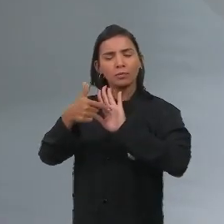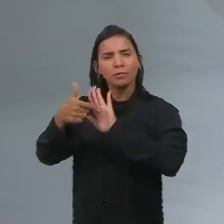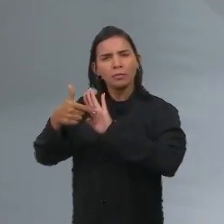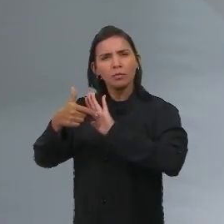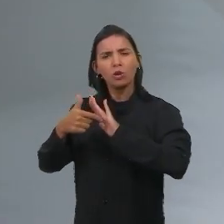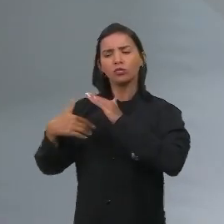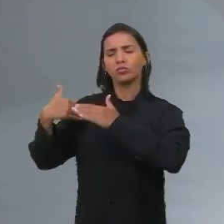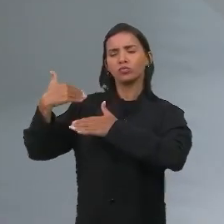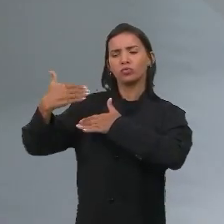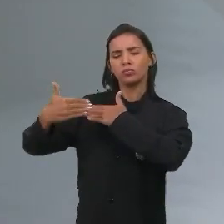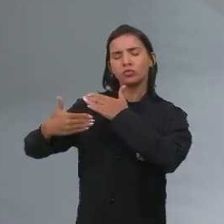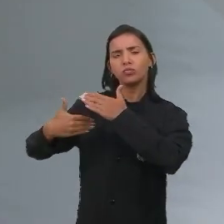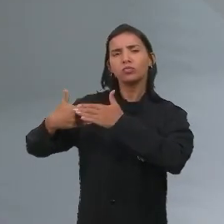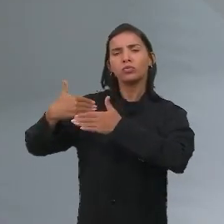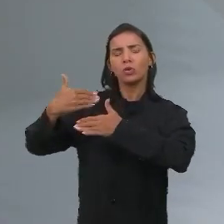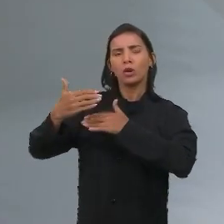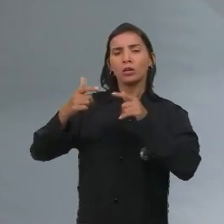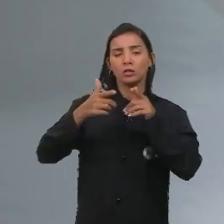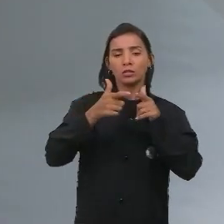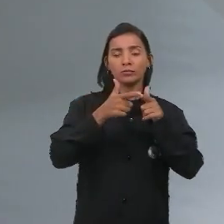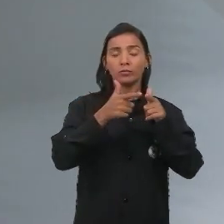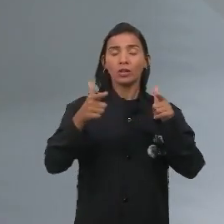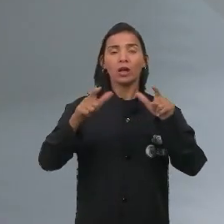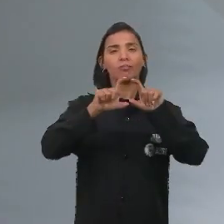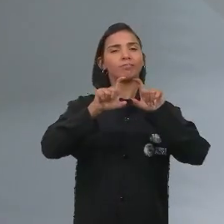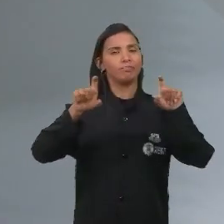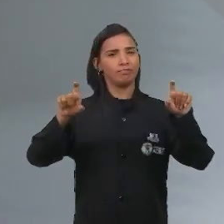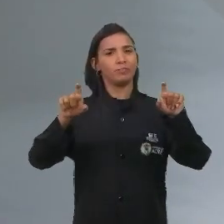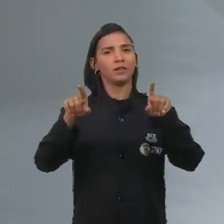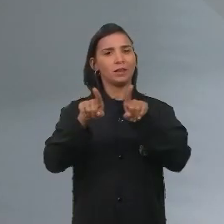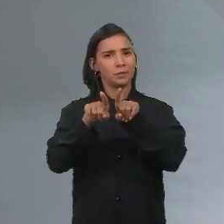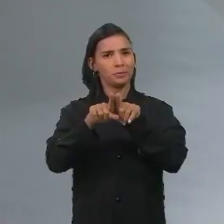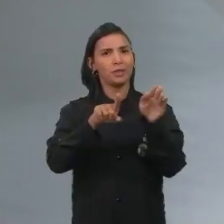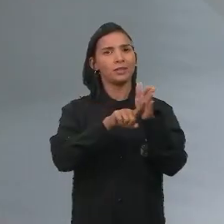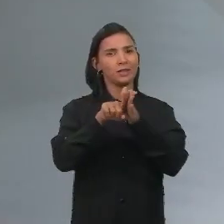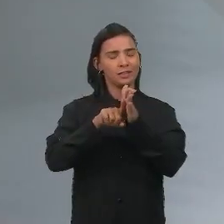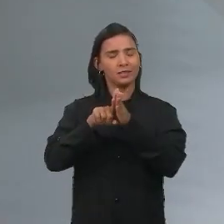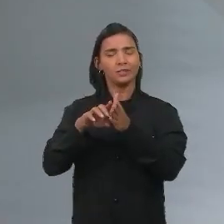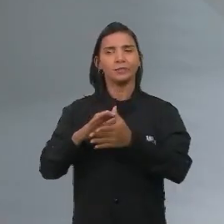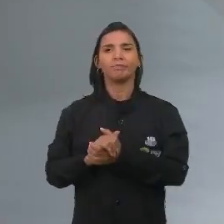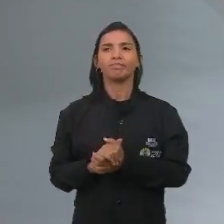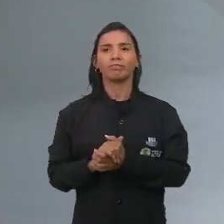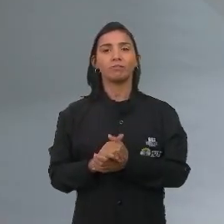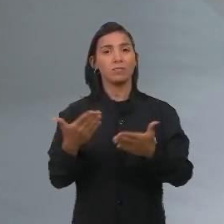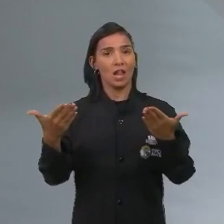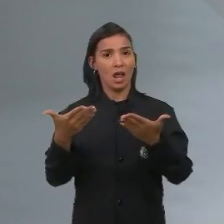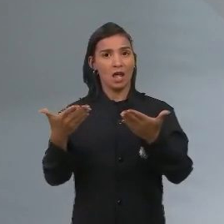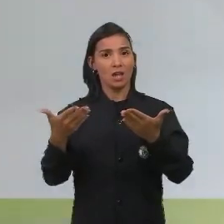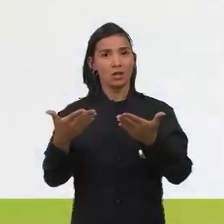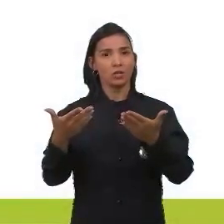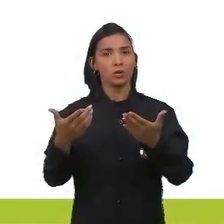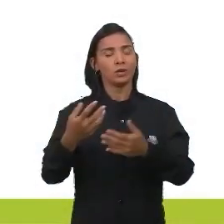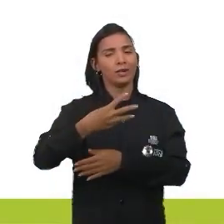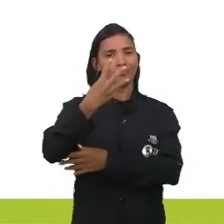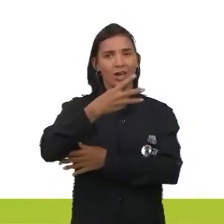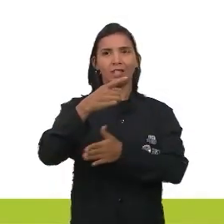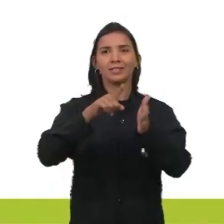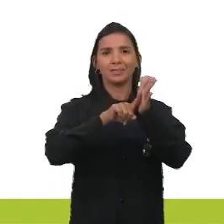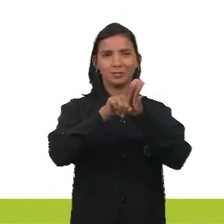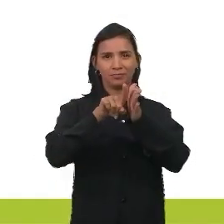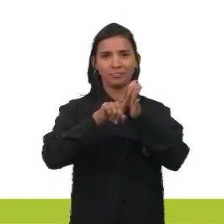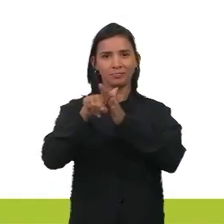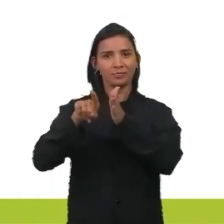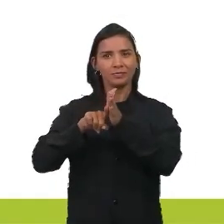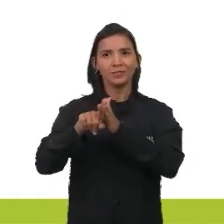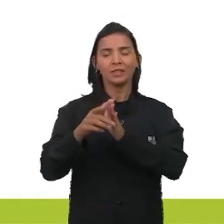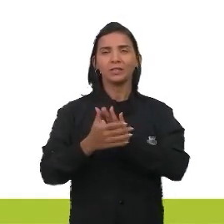ao longo do enunciado da questão. E agora nós vamos para a nossa terceira e última questão. Vamos